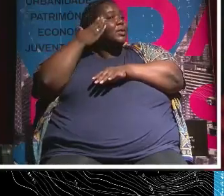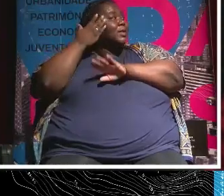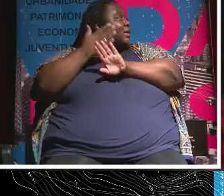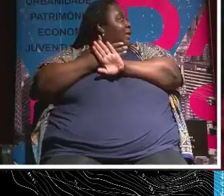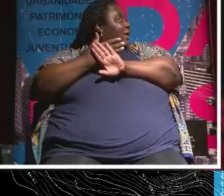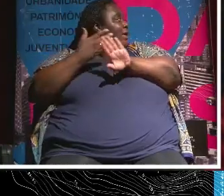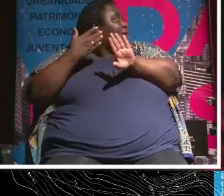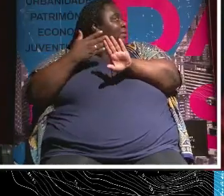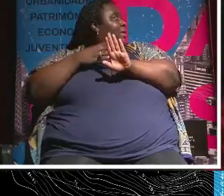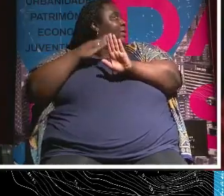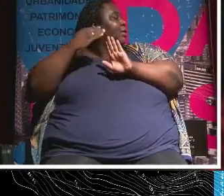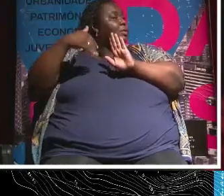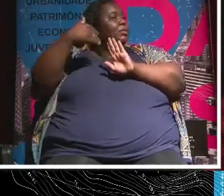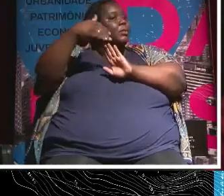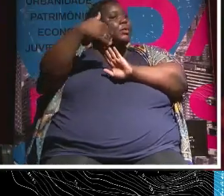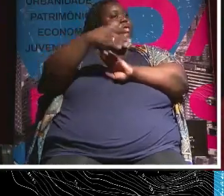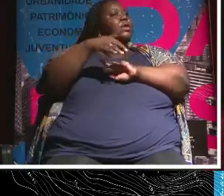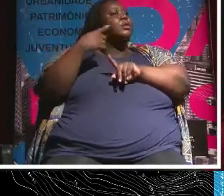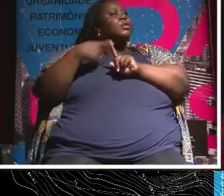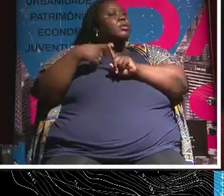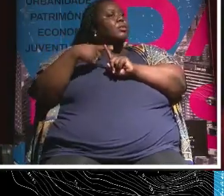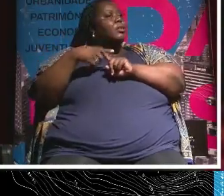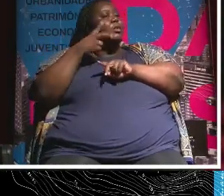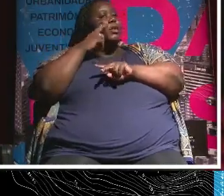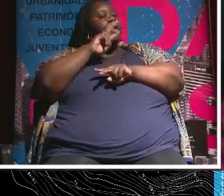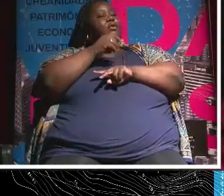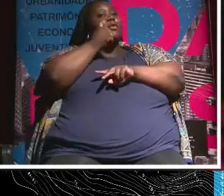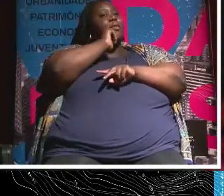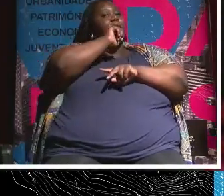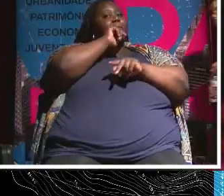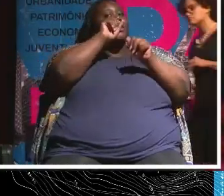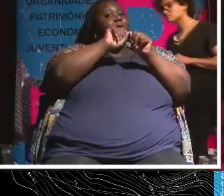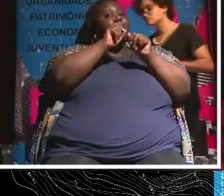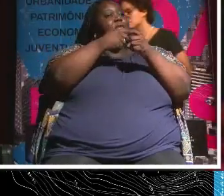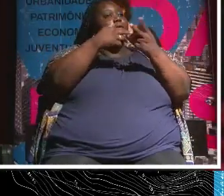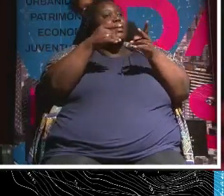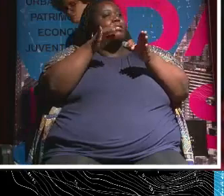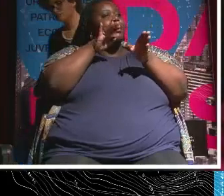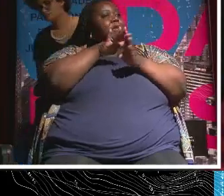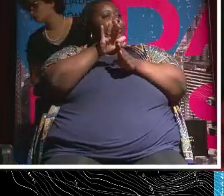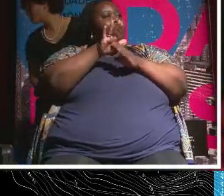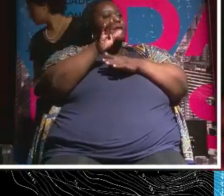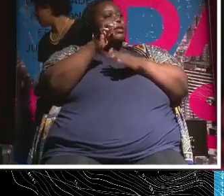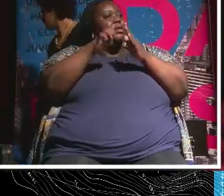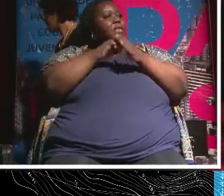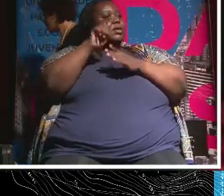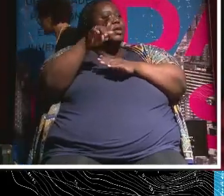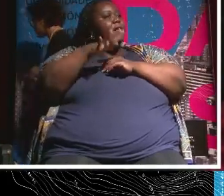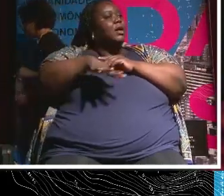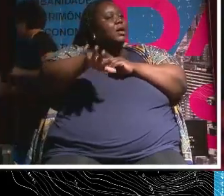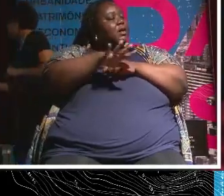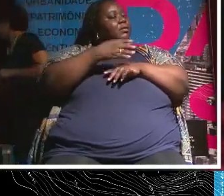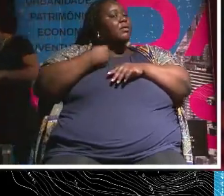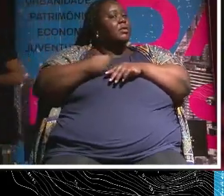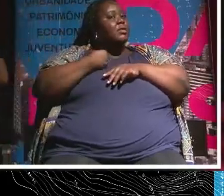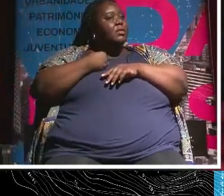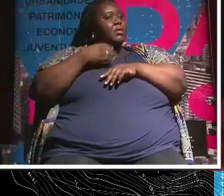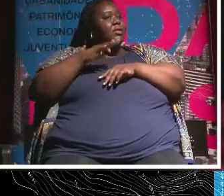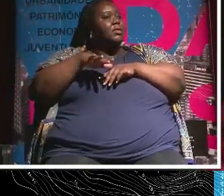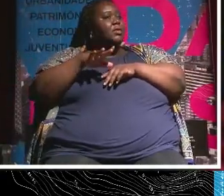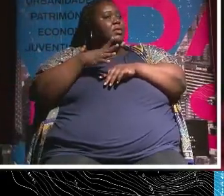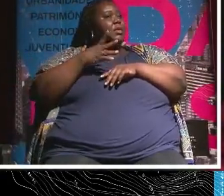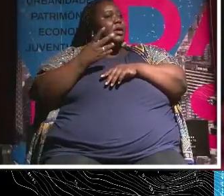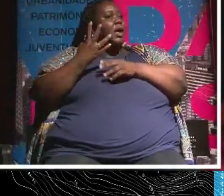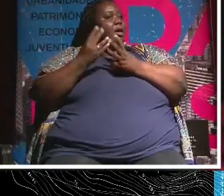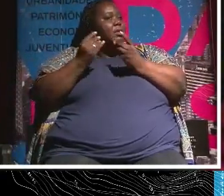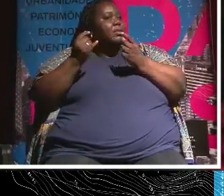desse processo. Porque eu vi minha mãe lá fazer várias consultorias empresariais lá no bairro onde eu moro. O bairro onde eu moro é muito